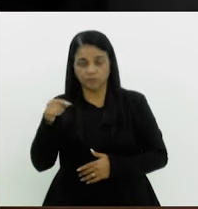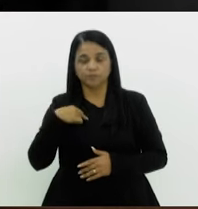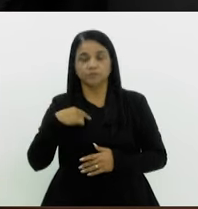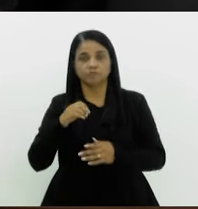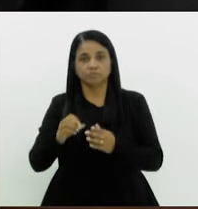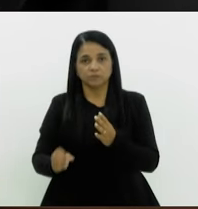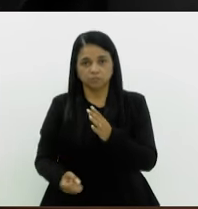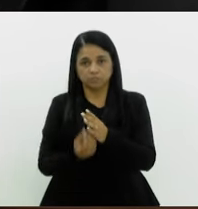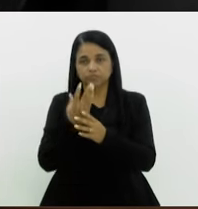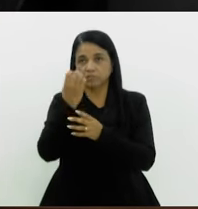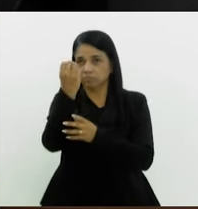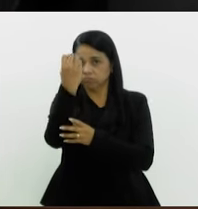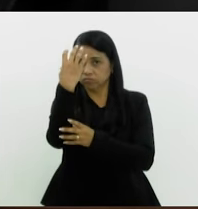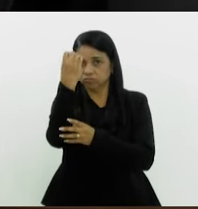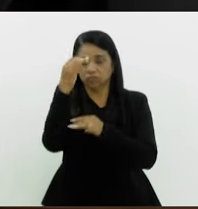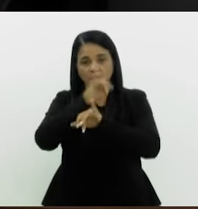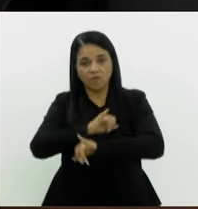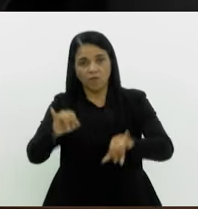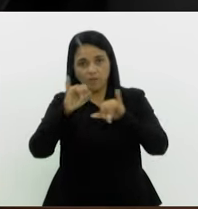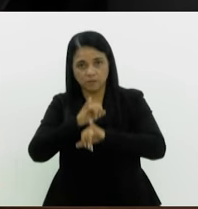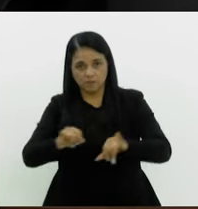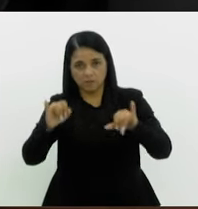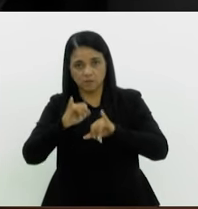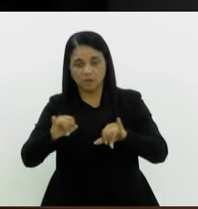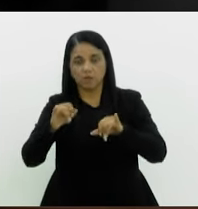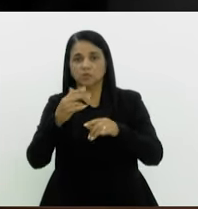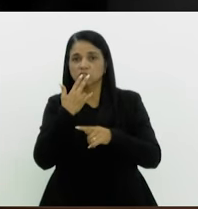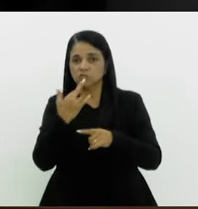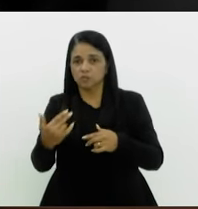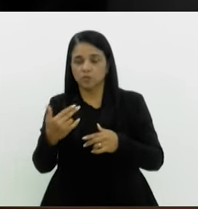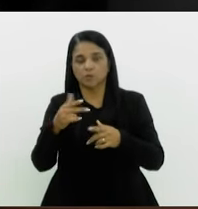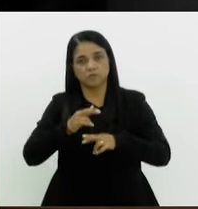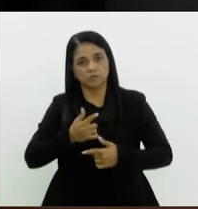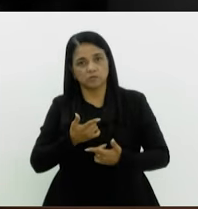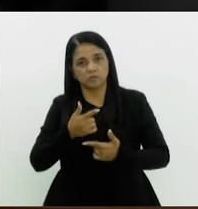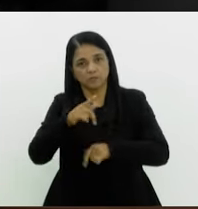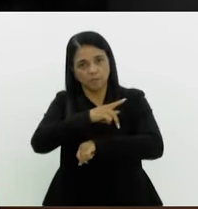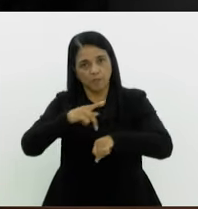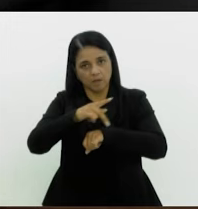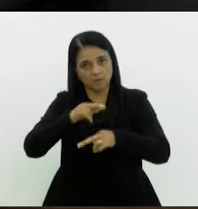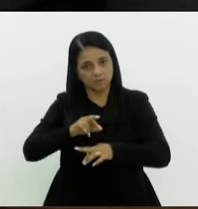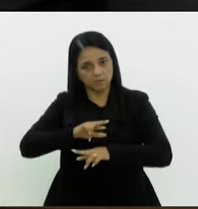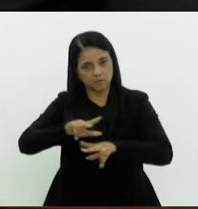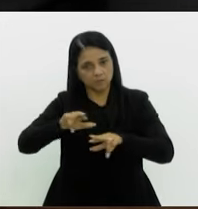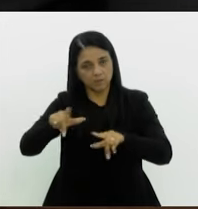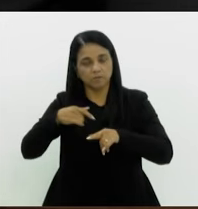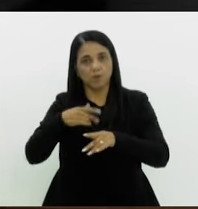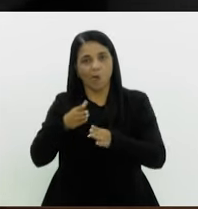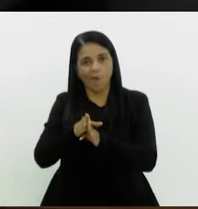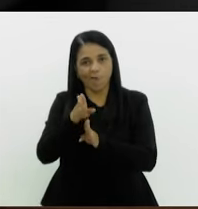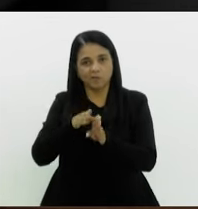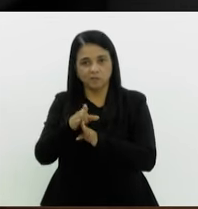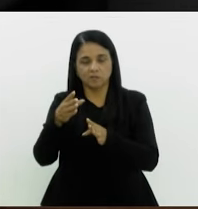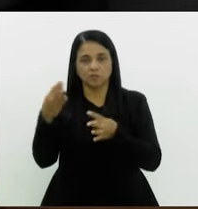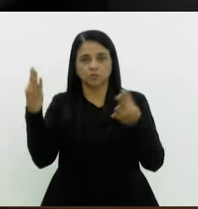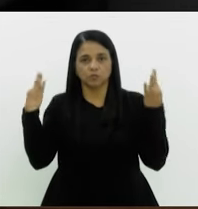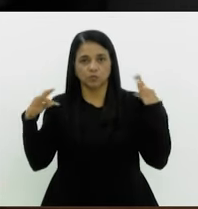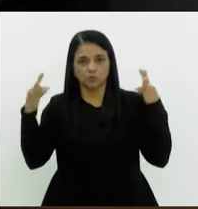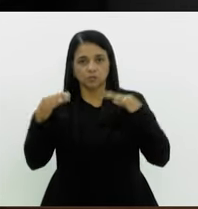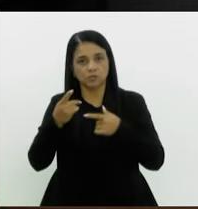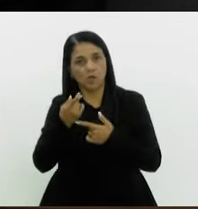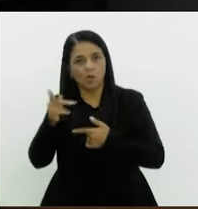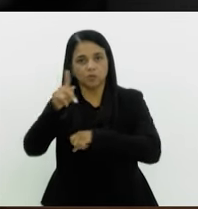de sinalização informativa em idiomas estrangeiros para orientação dos turistas de outros